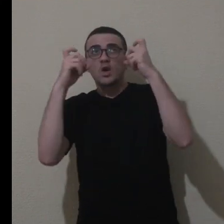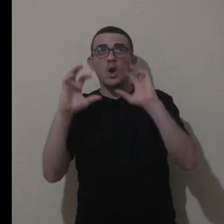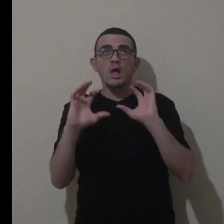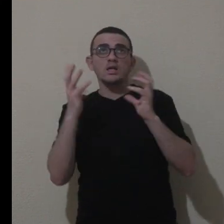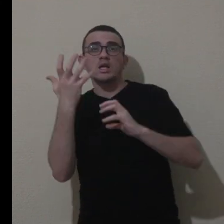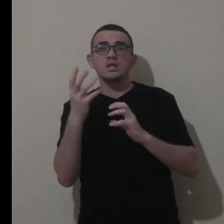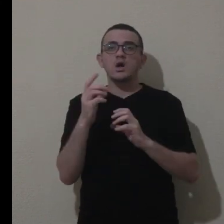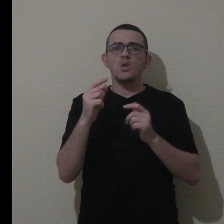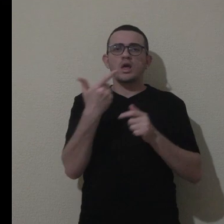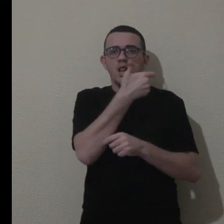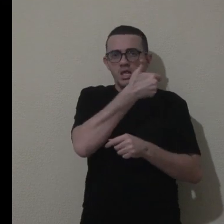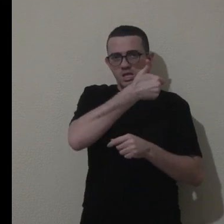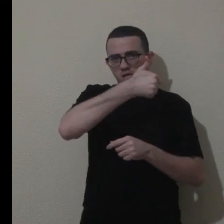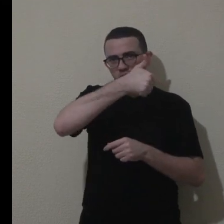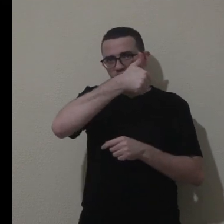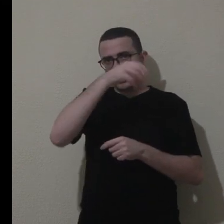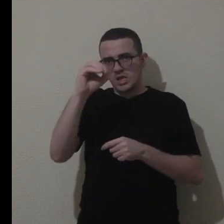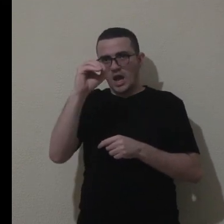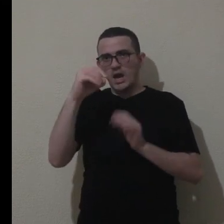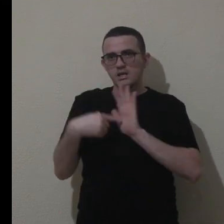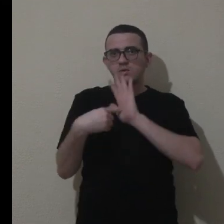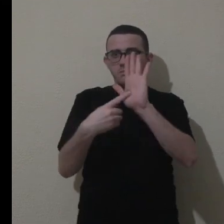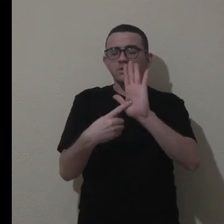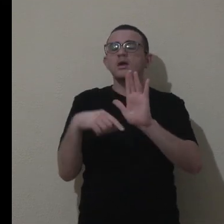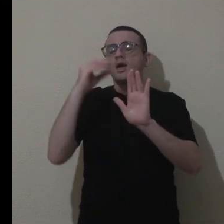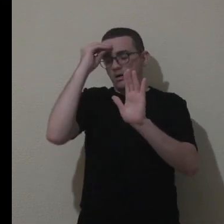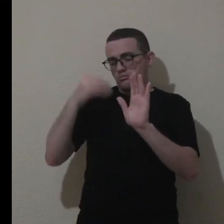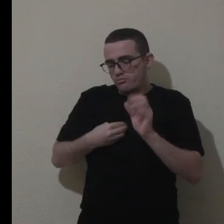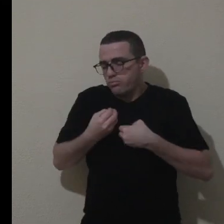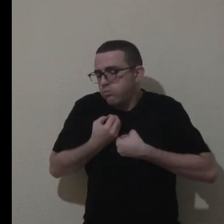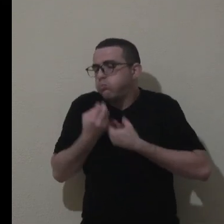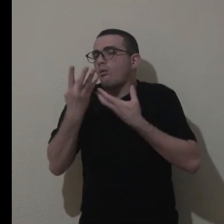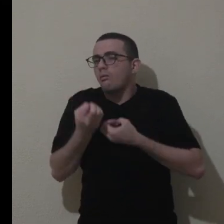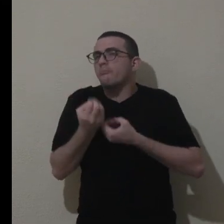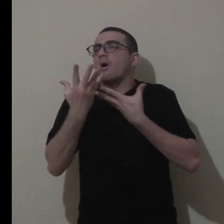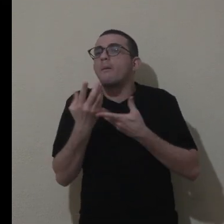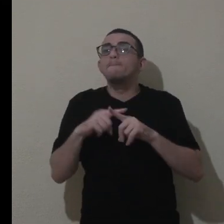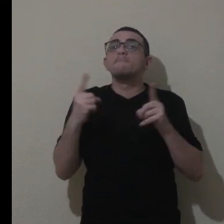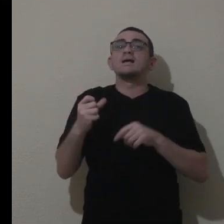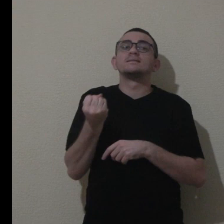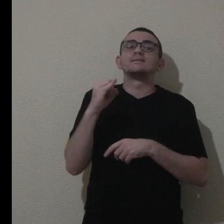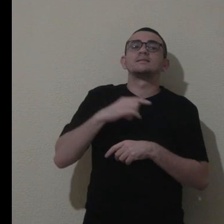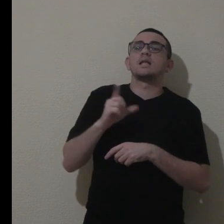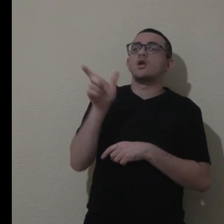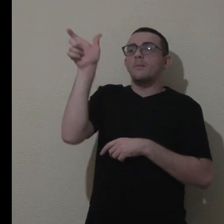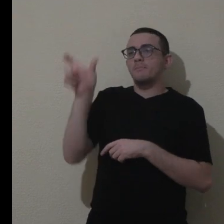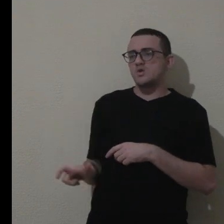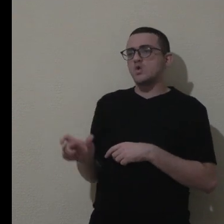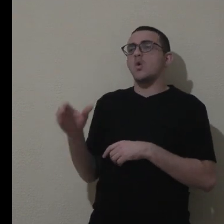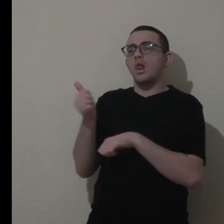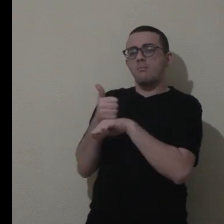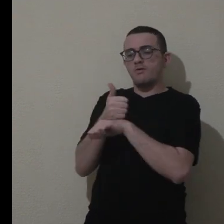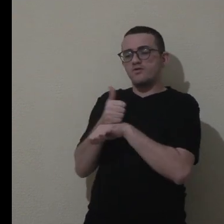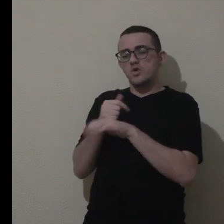adversos. Naqueles 10 que eu apresentei, são autorrelatadas. Mas quando existe um adulto, né,